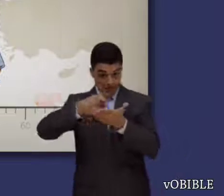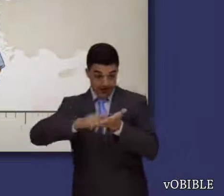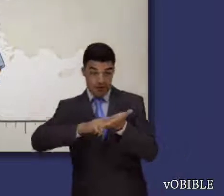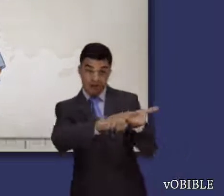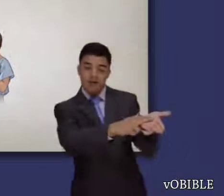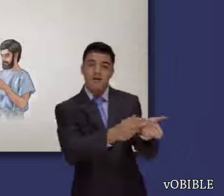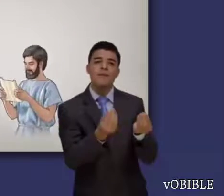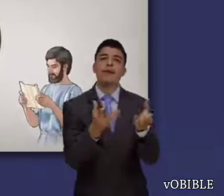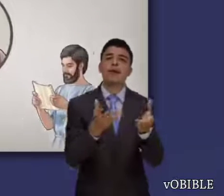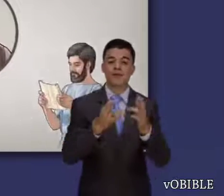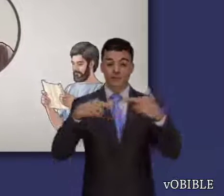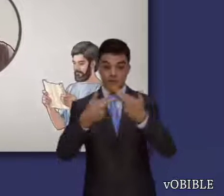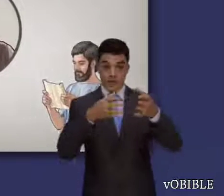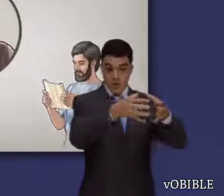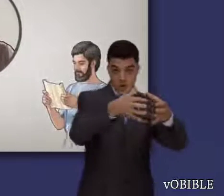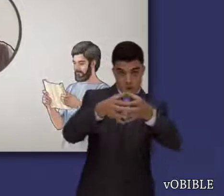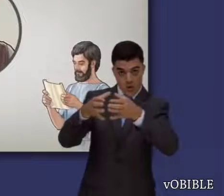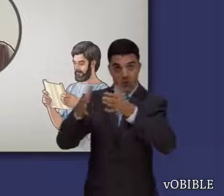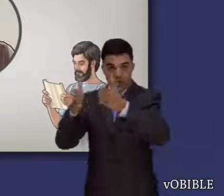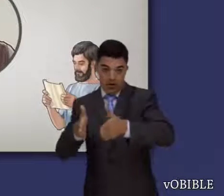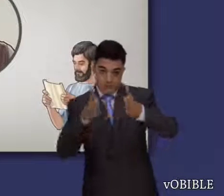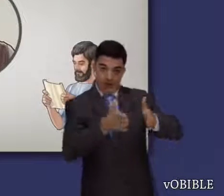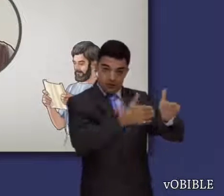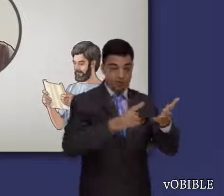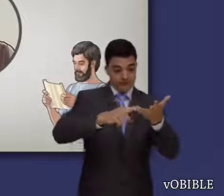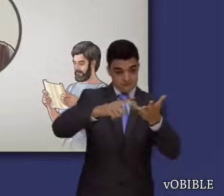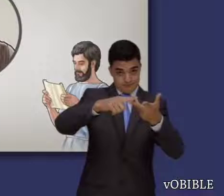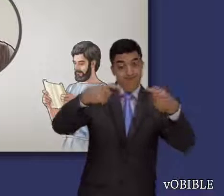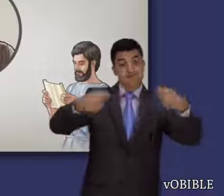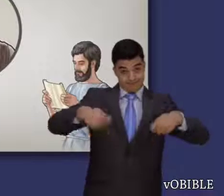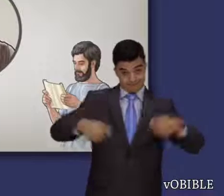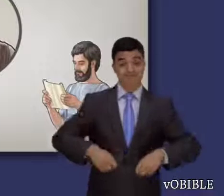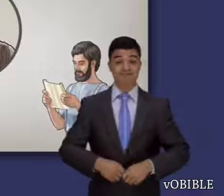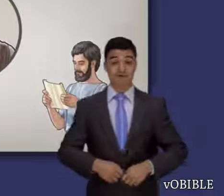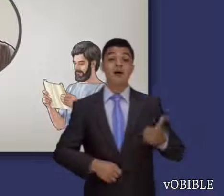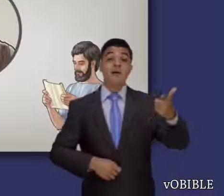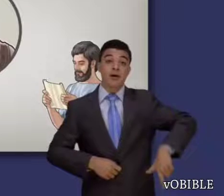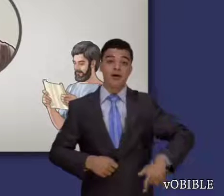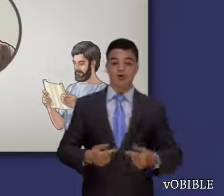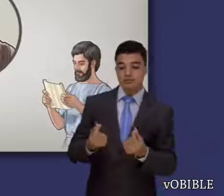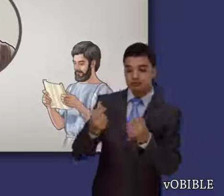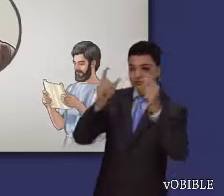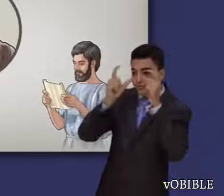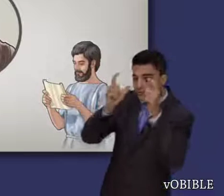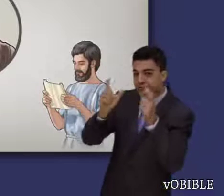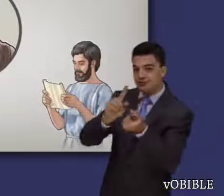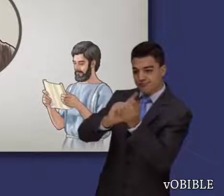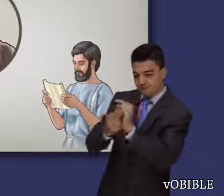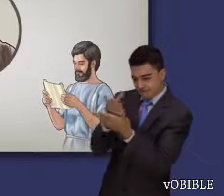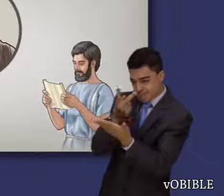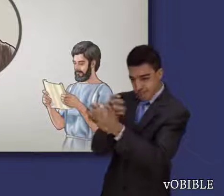escreveu 1 Timóteo para deixar claro como as coisas deviam funcionar na congregação e alertar sobre o perigo de